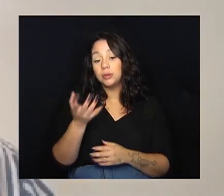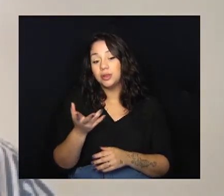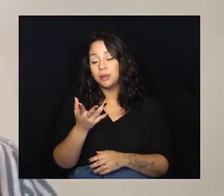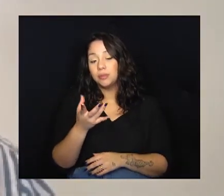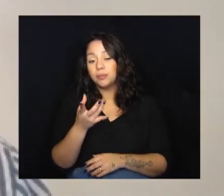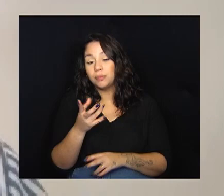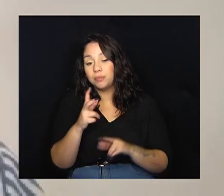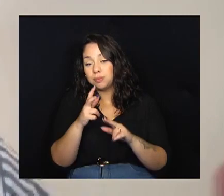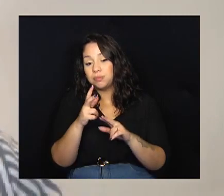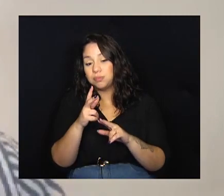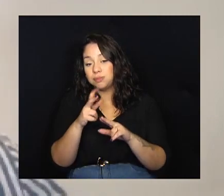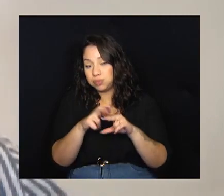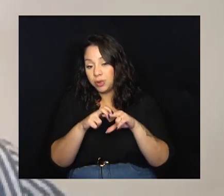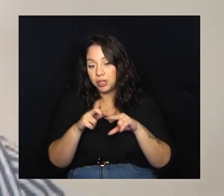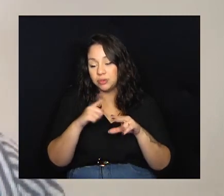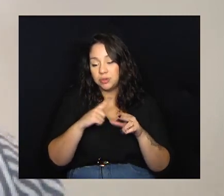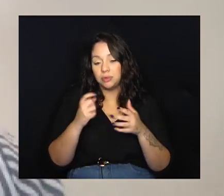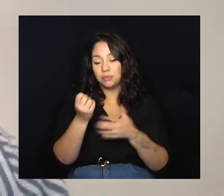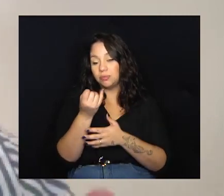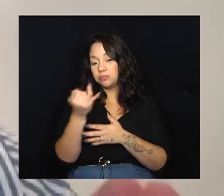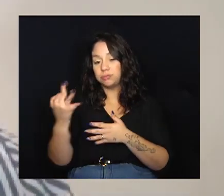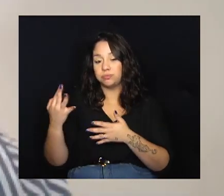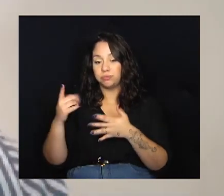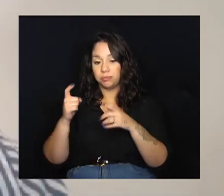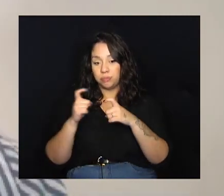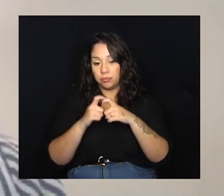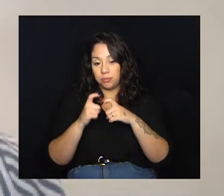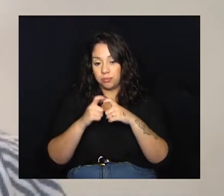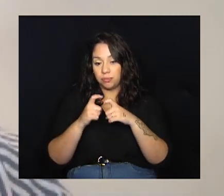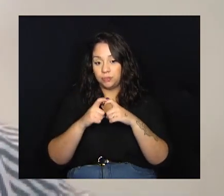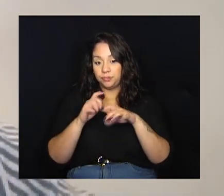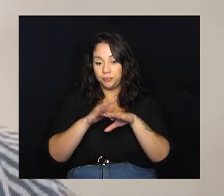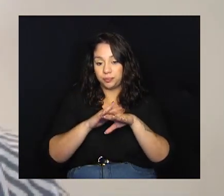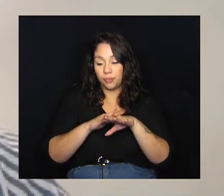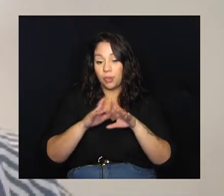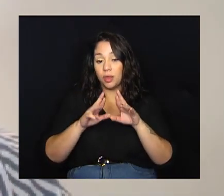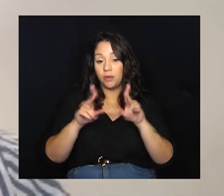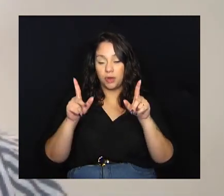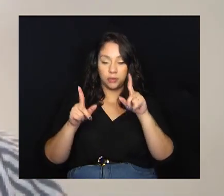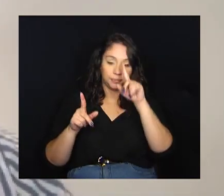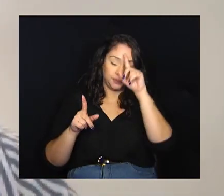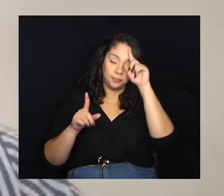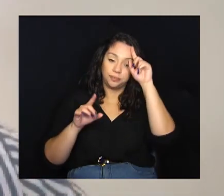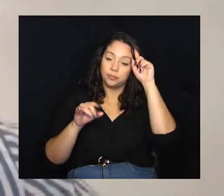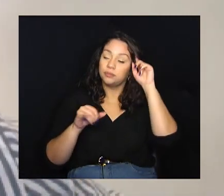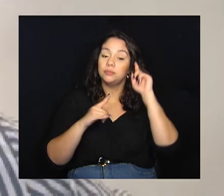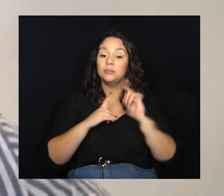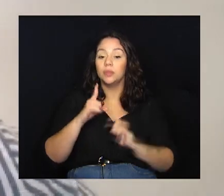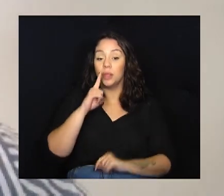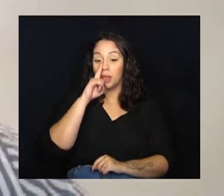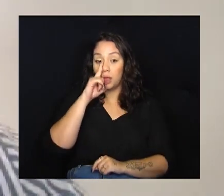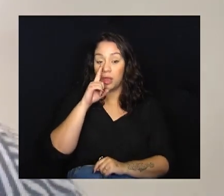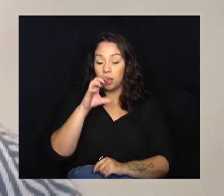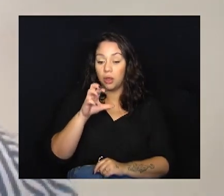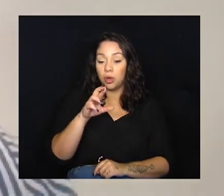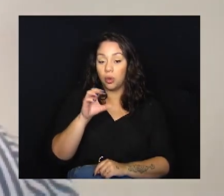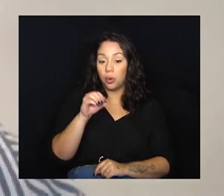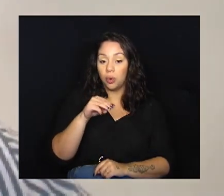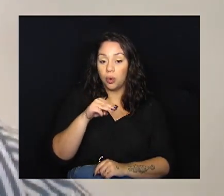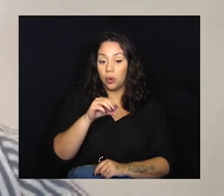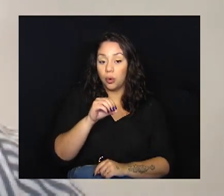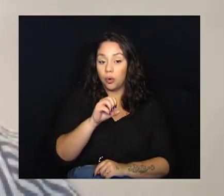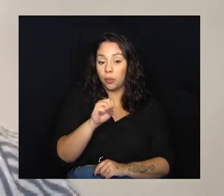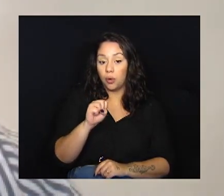relacionadas é diferente então enquanto na mulher com a idade a partir dos 35 anos eu tenho risco do que a gente chama de cromossomopatias